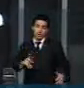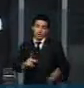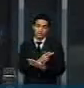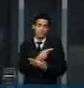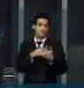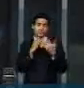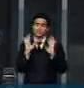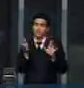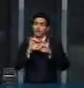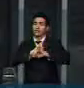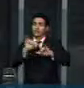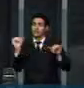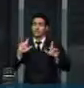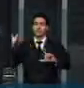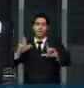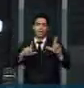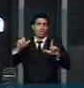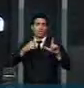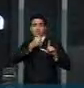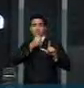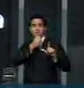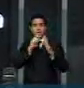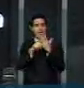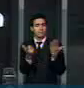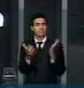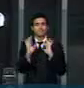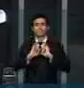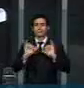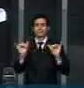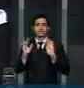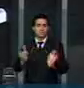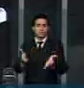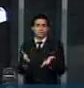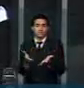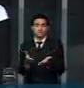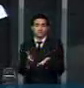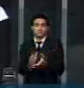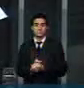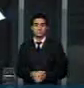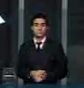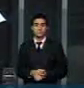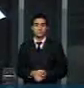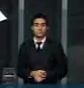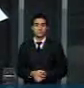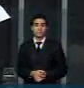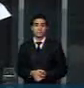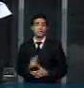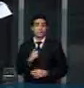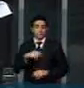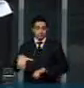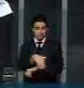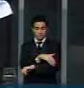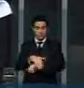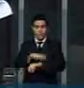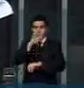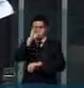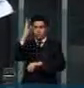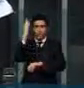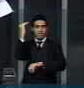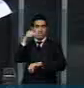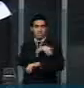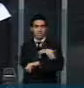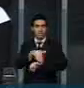constantemente divulgado pelos meios de comunicação. Muitas de nossas principais rodovias passaram a